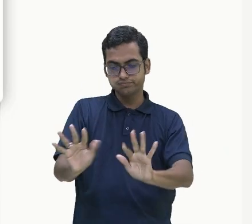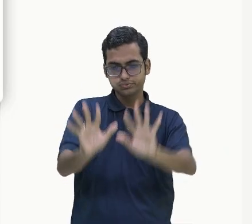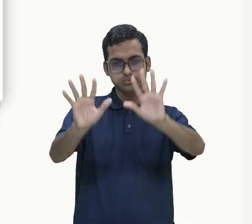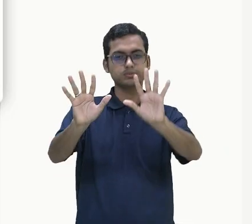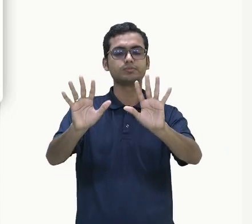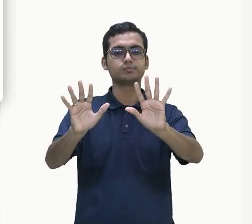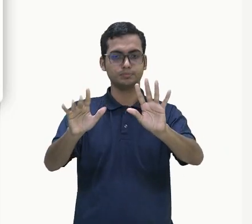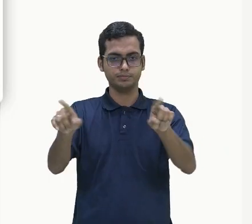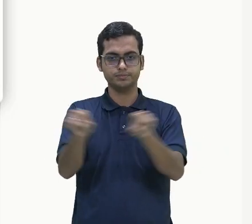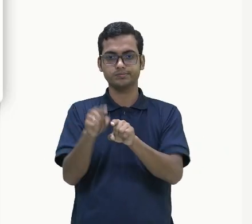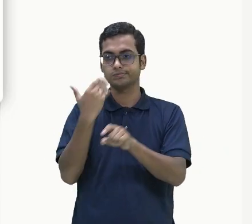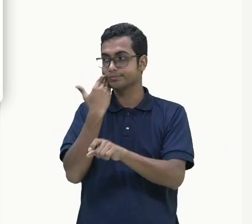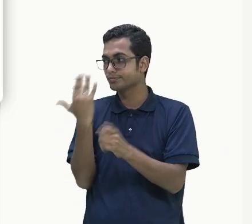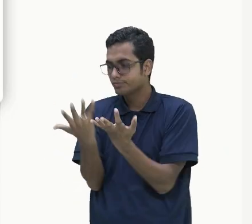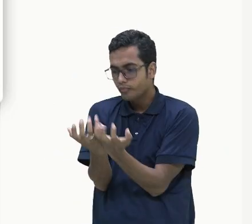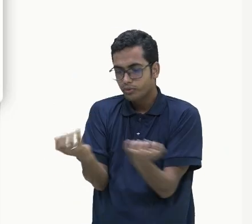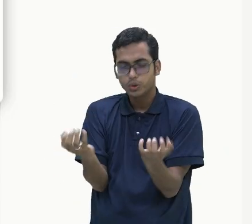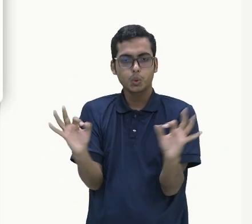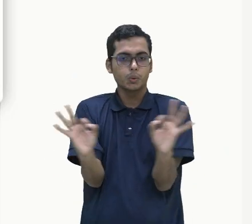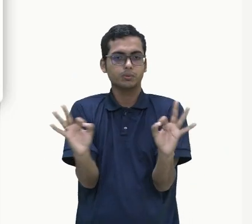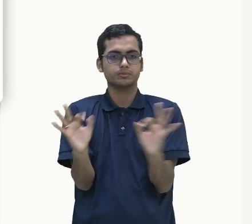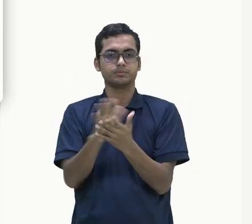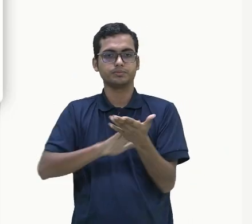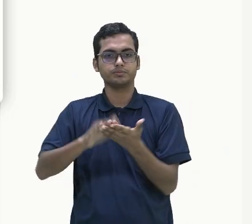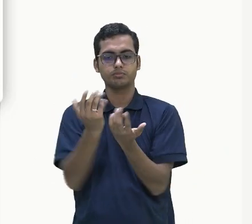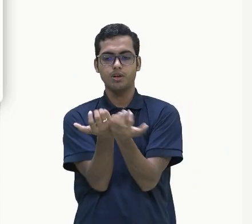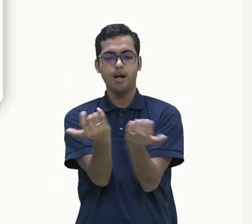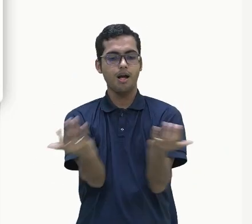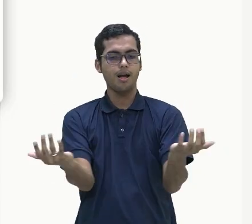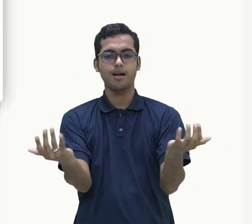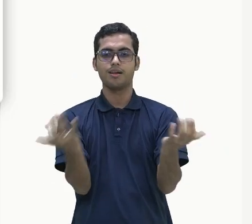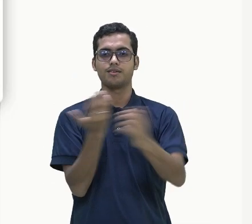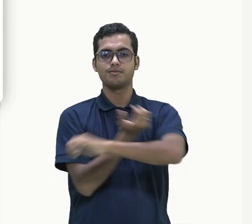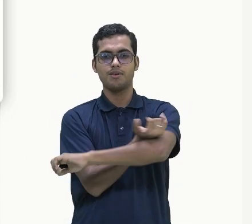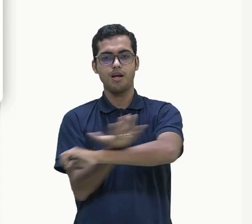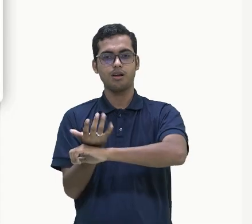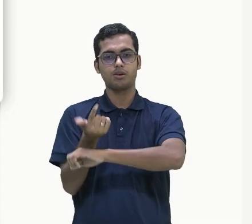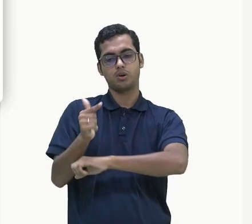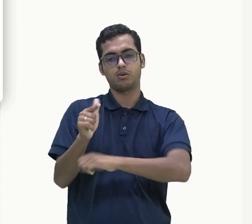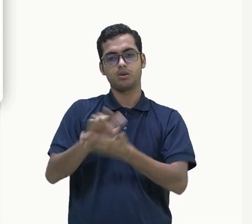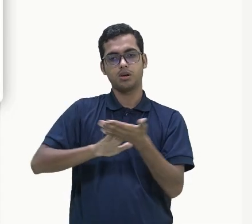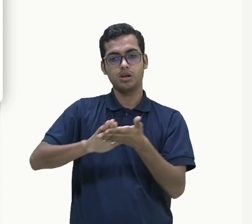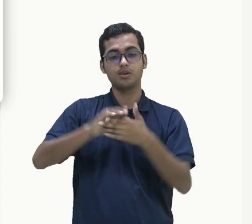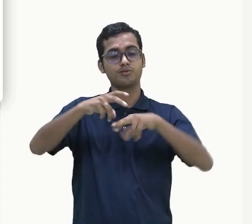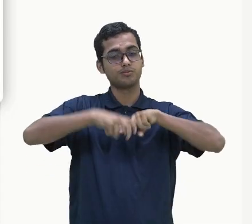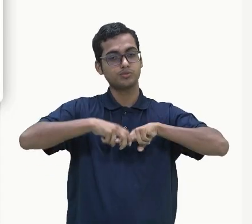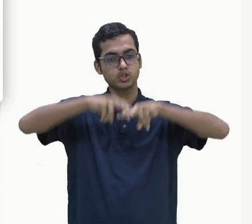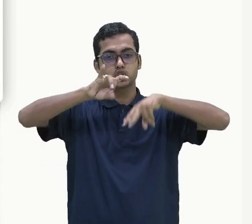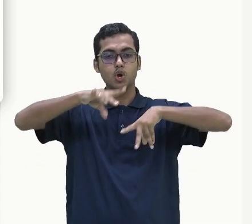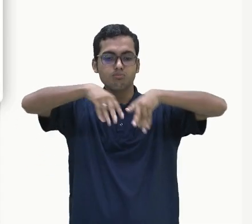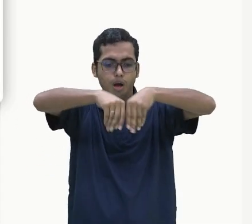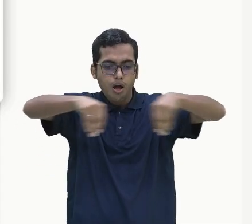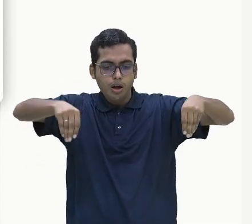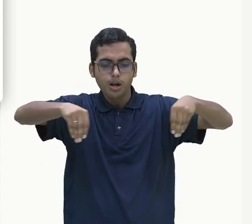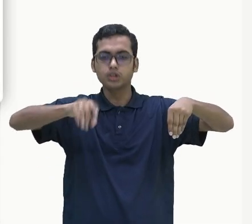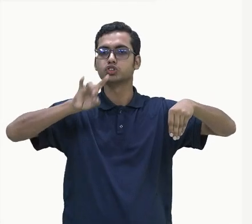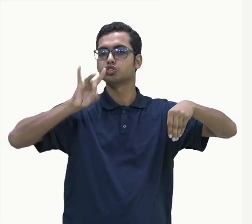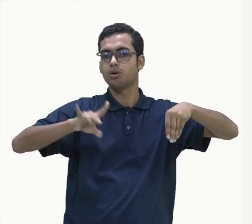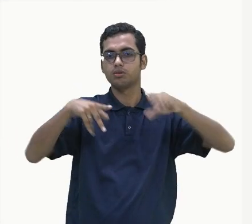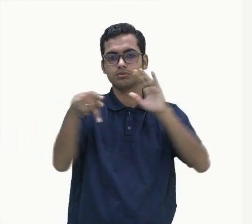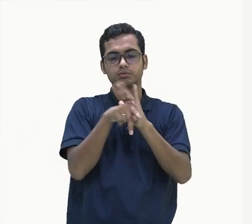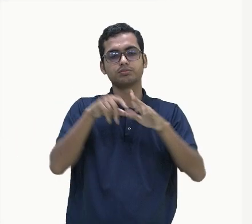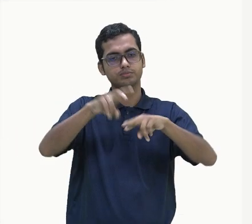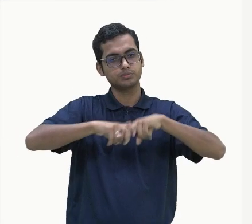E aqui não tem vegetação, então por isso que diminui a pluviosidade, que são as chuvas,